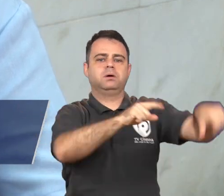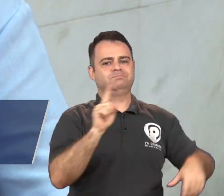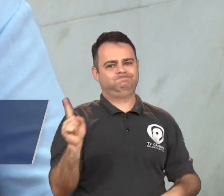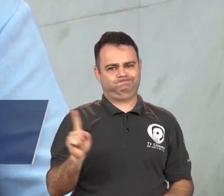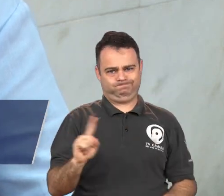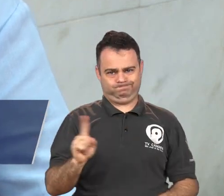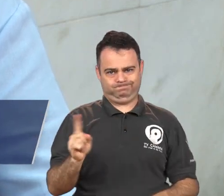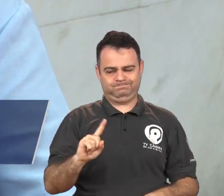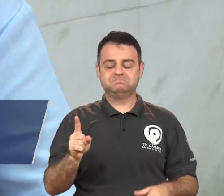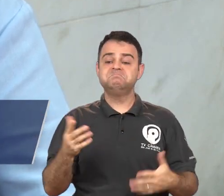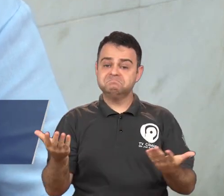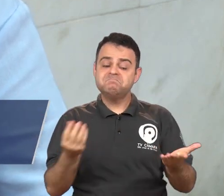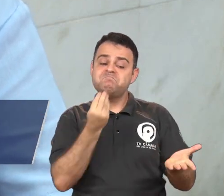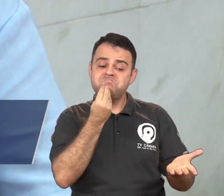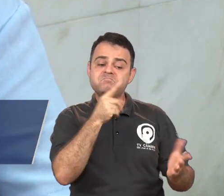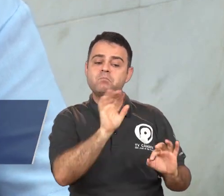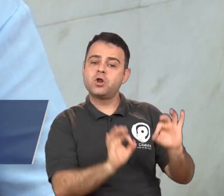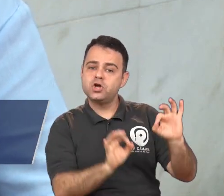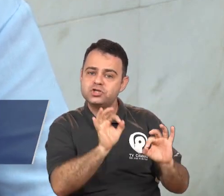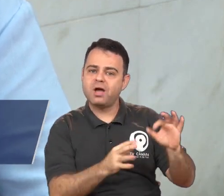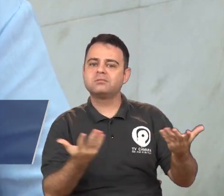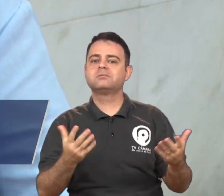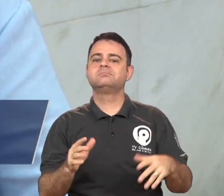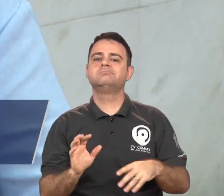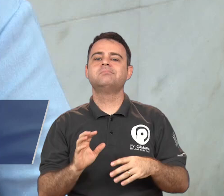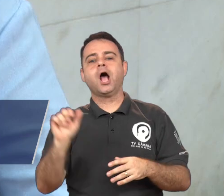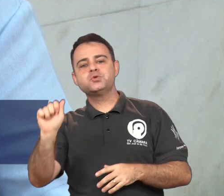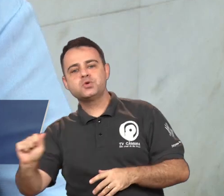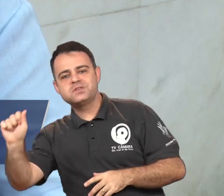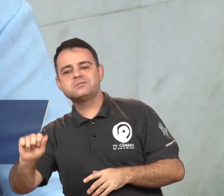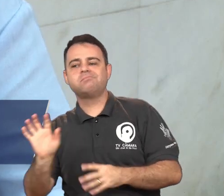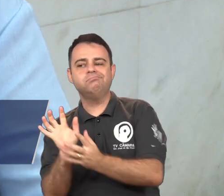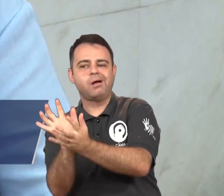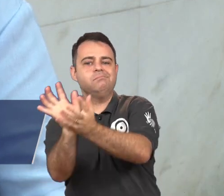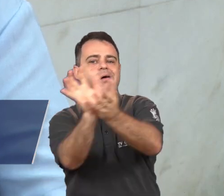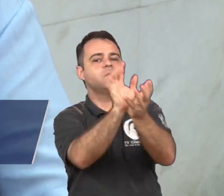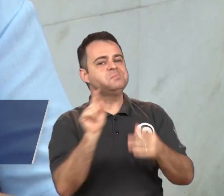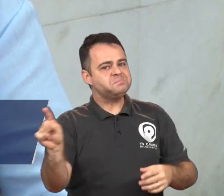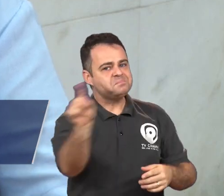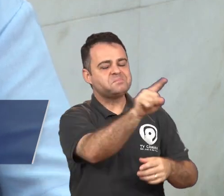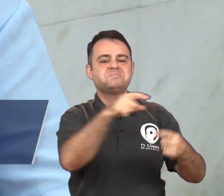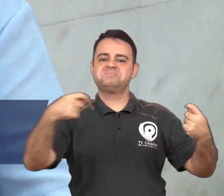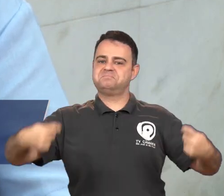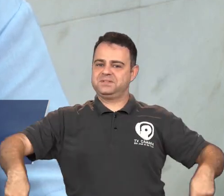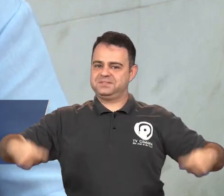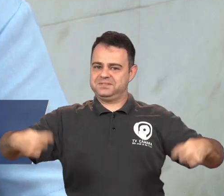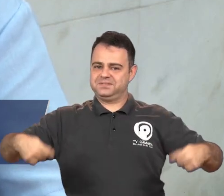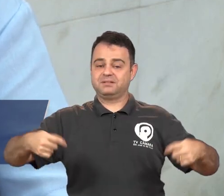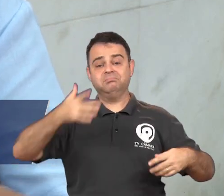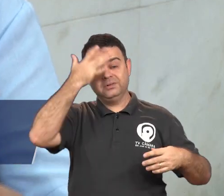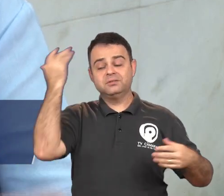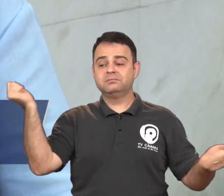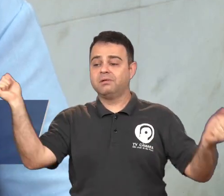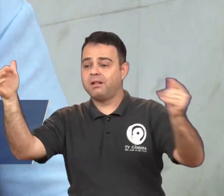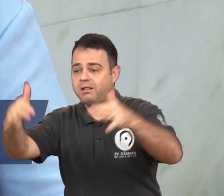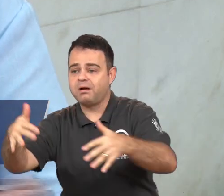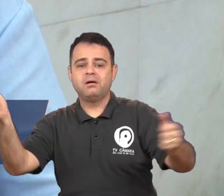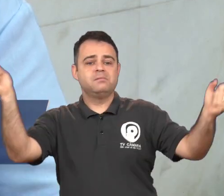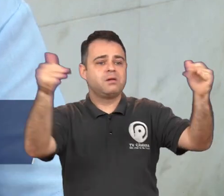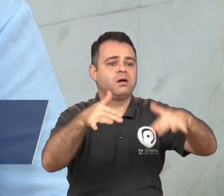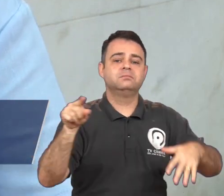por isso, nós precisamos desses projetos sociais para que encampem, né, essas pessoas que estão